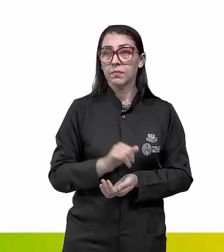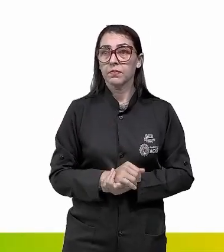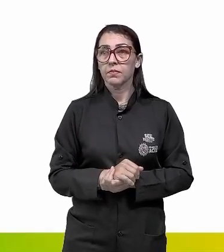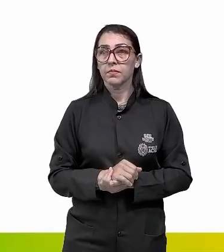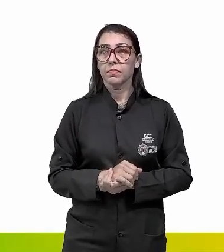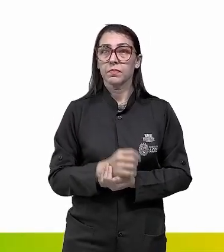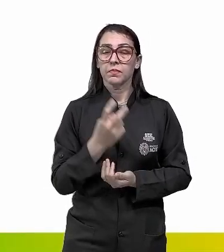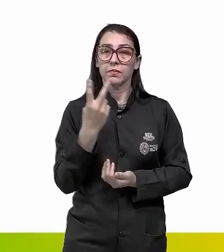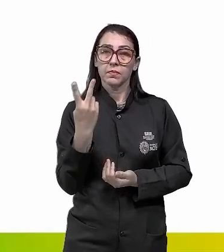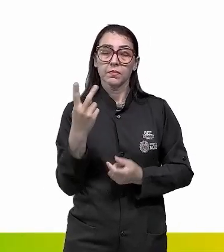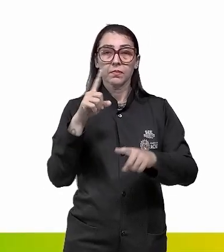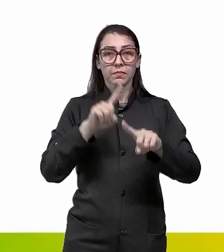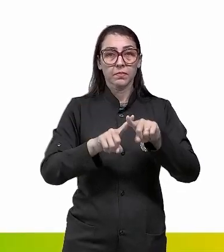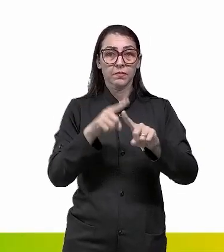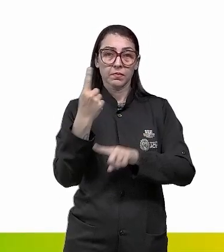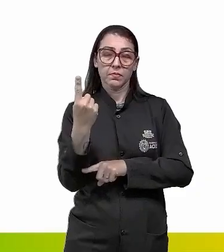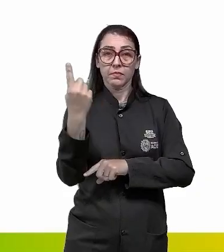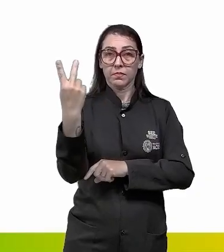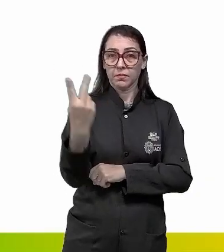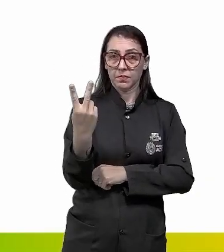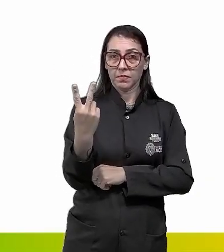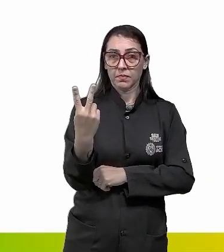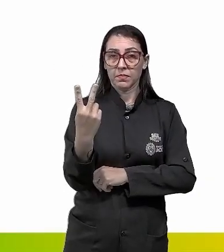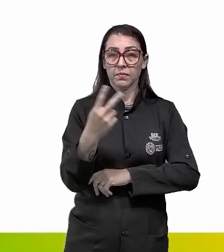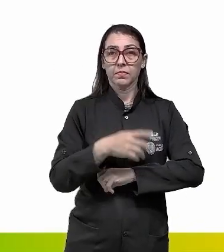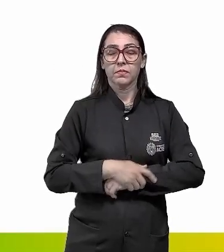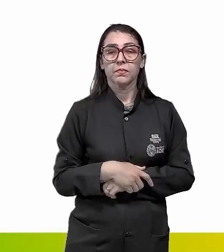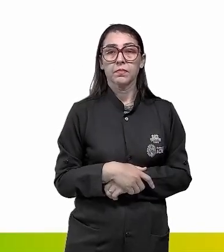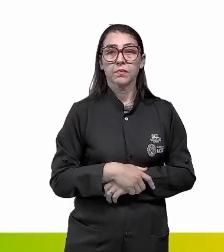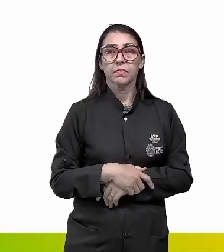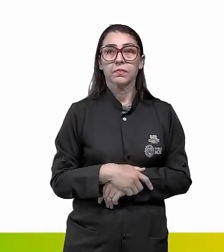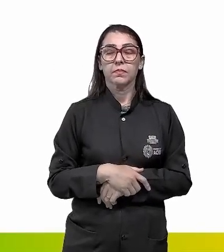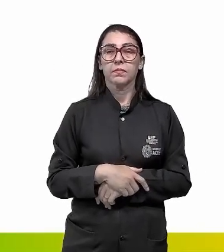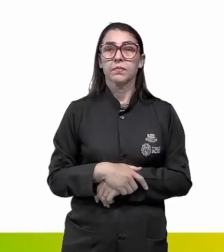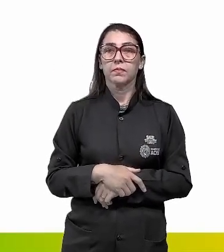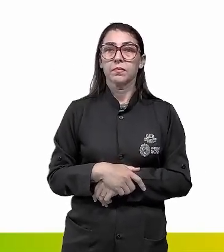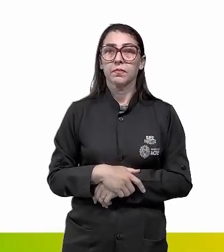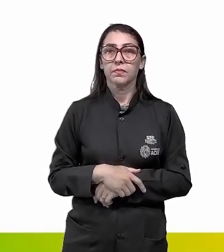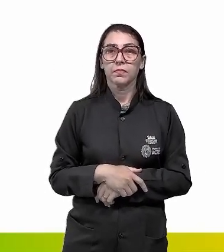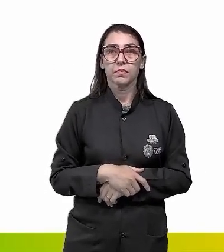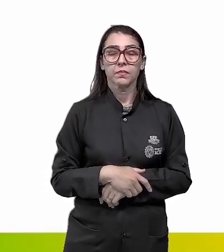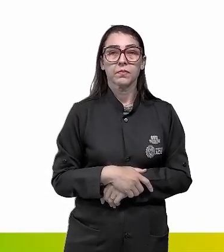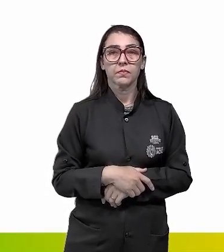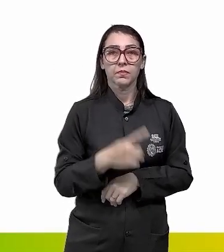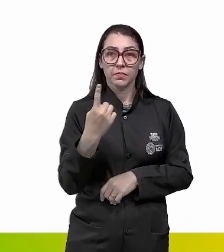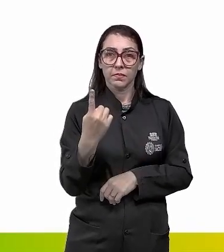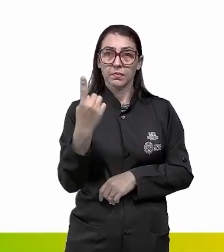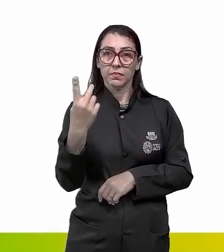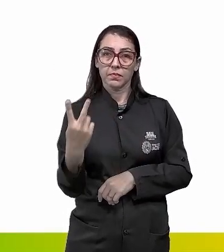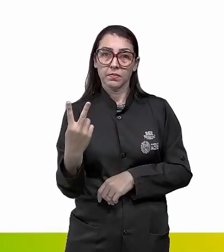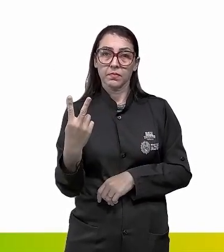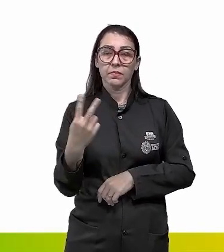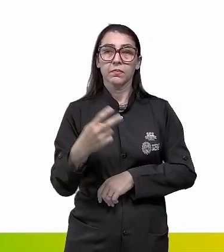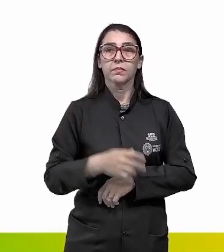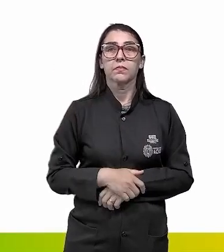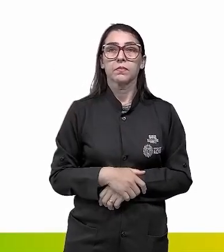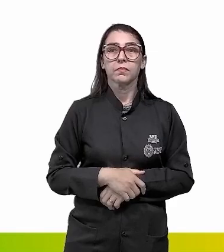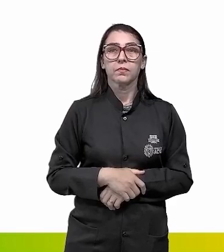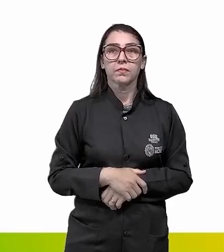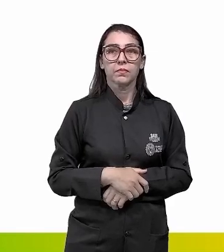2 vezes 1, o que é 2. Então, eu marco aqui no eixo dos y. 1, 2.